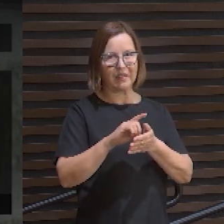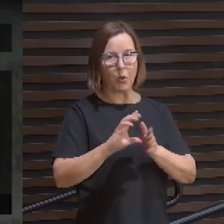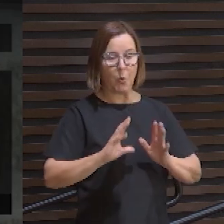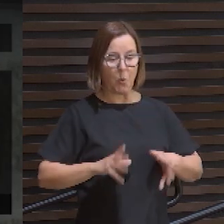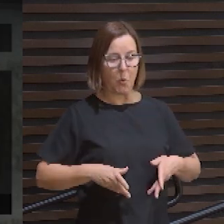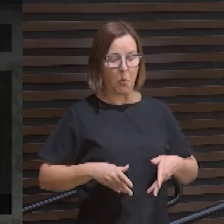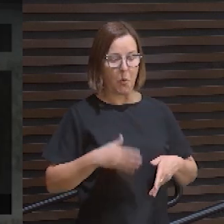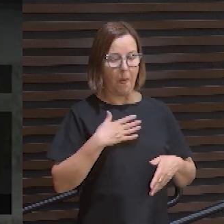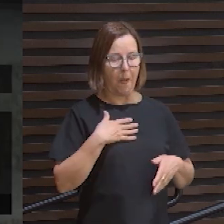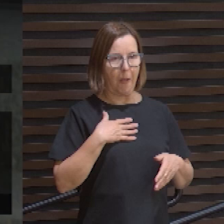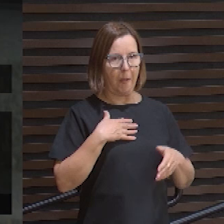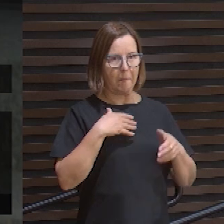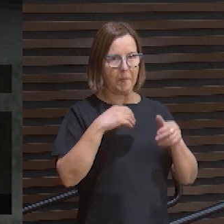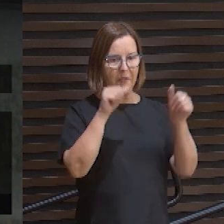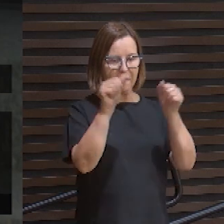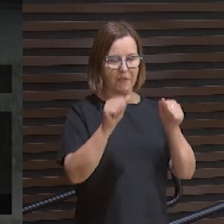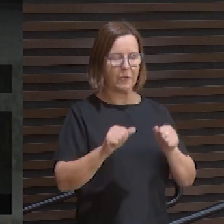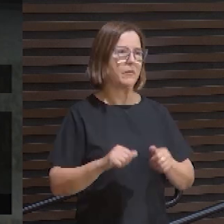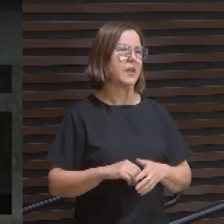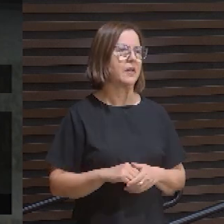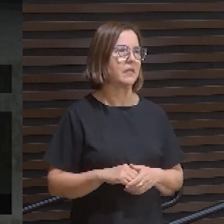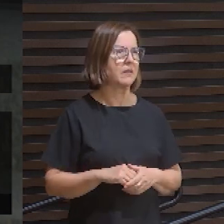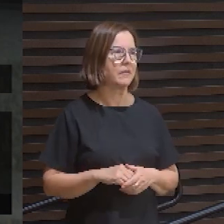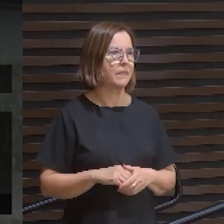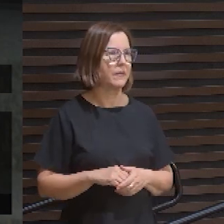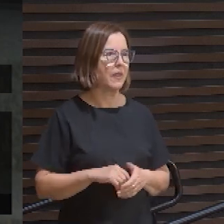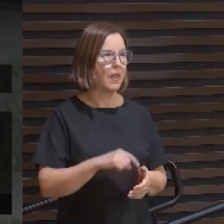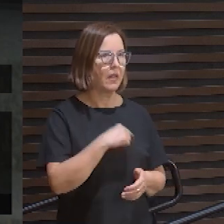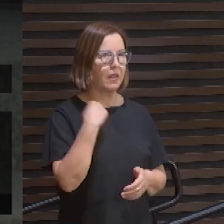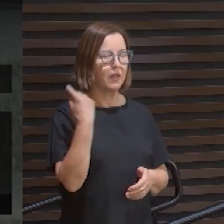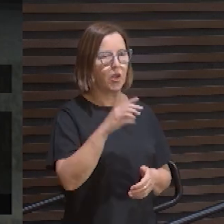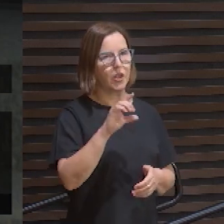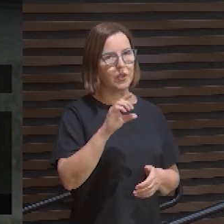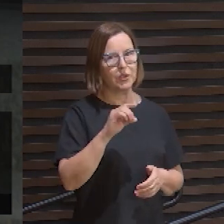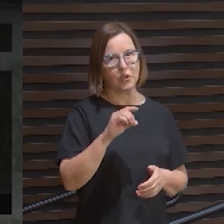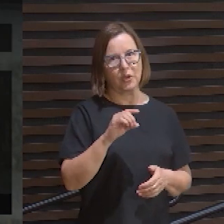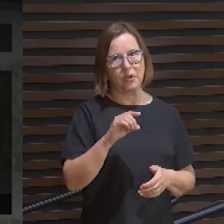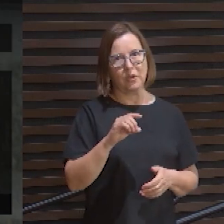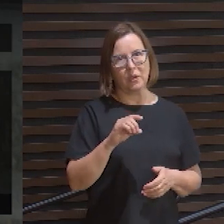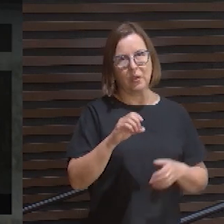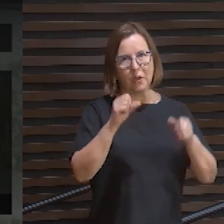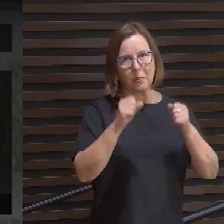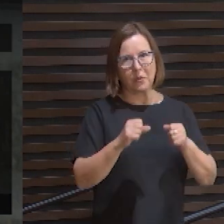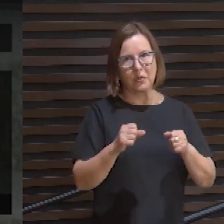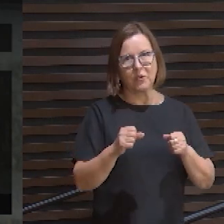formaste. Nós só podíamos ser atraídos a um corpo,